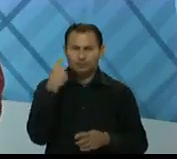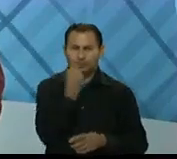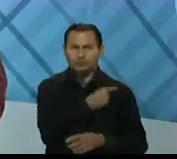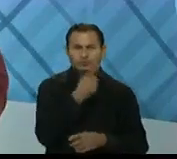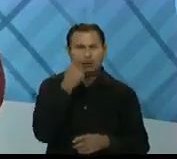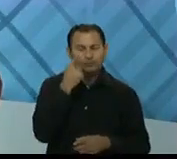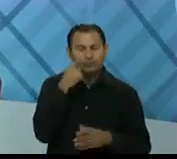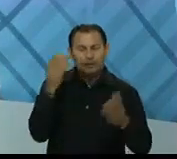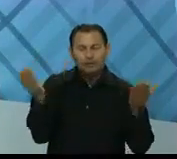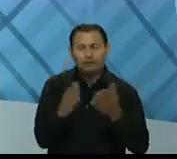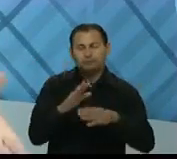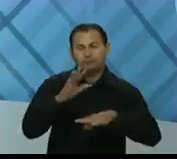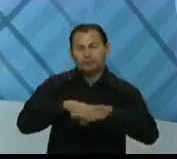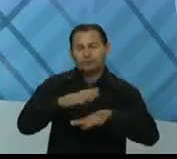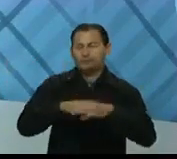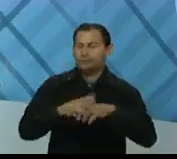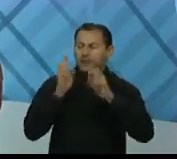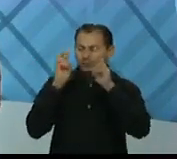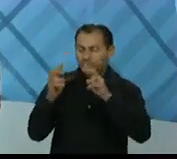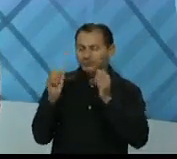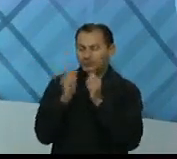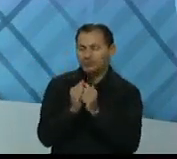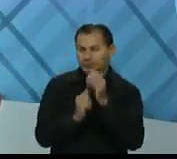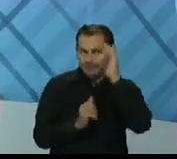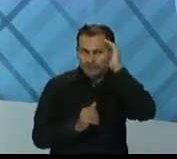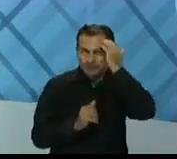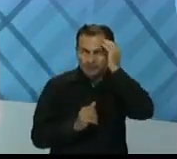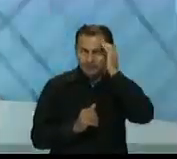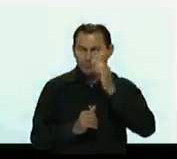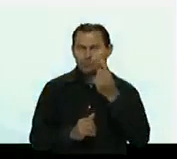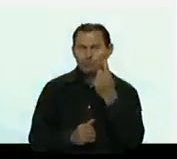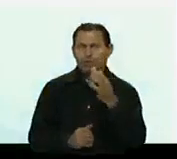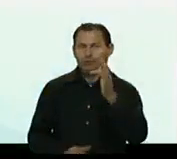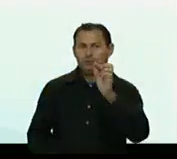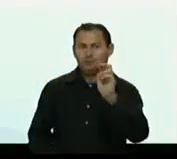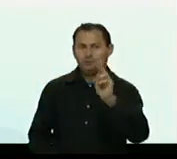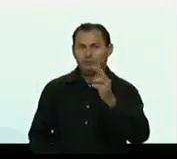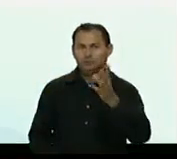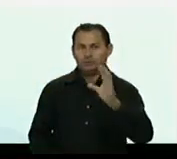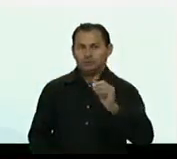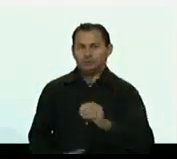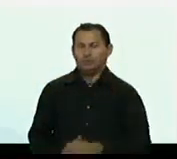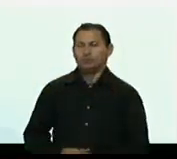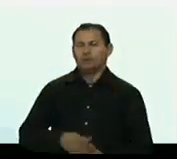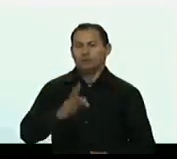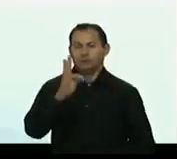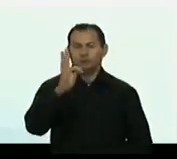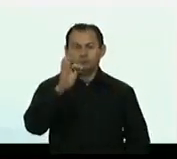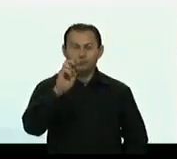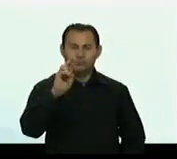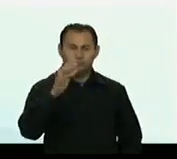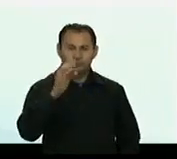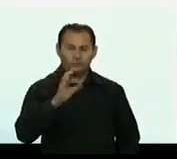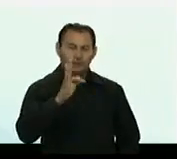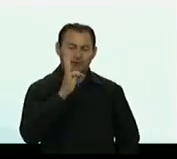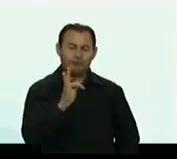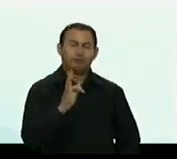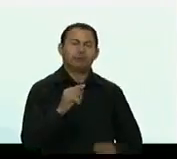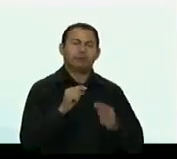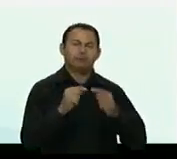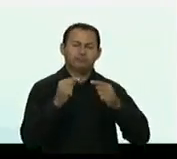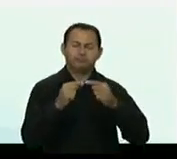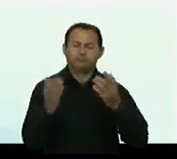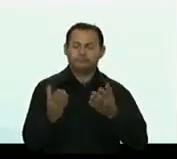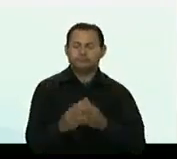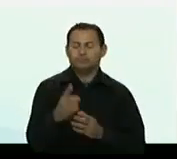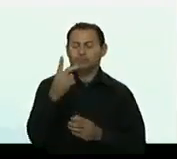veremos agora, matematicamente, como podemos entender uma função. Uma função é uma relação